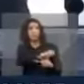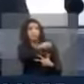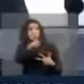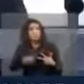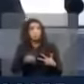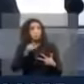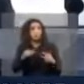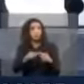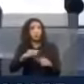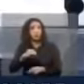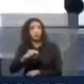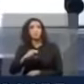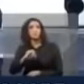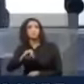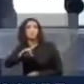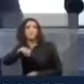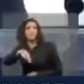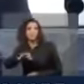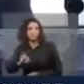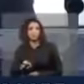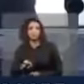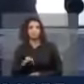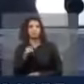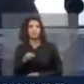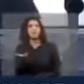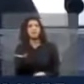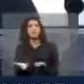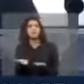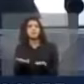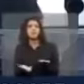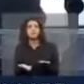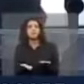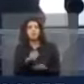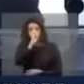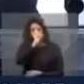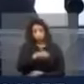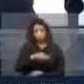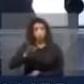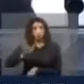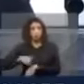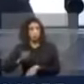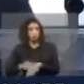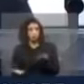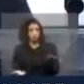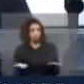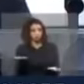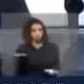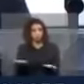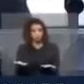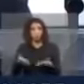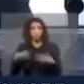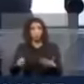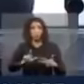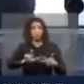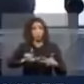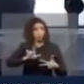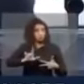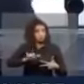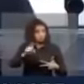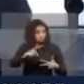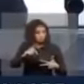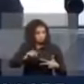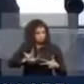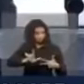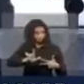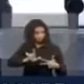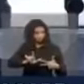do Ocidente, o necessário equilíbrio entre autoridade e autonomia. Nessa ótica, o poder legislativo,